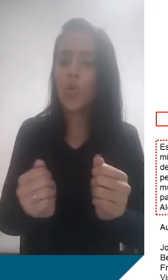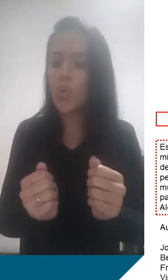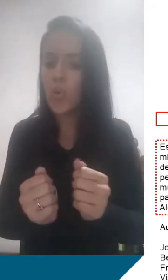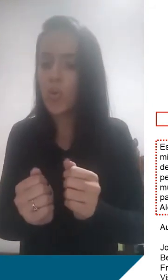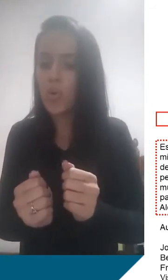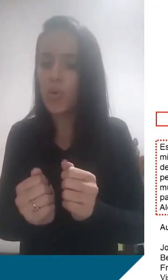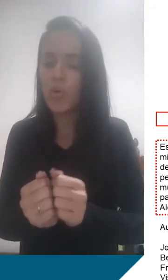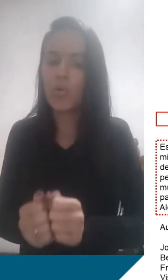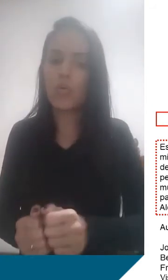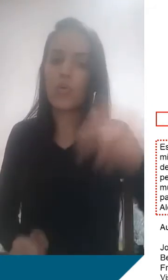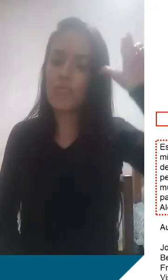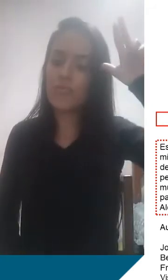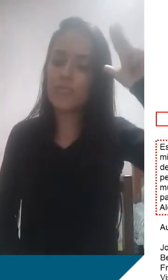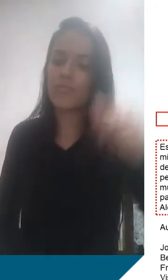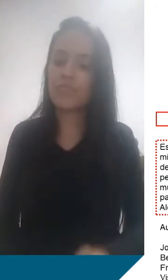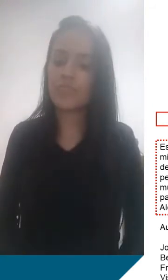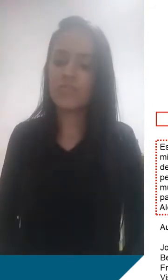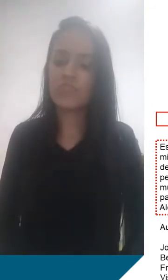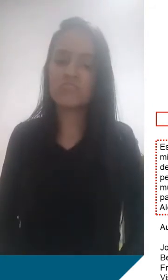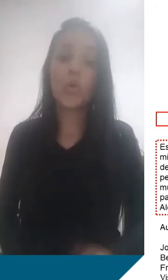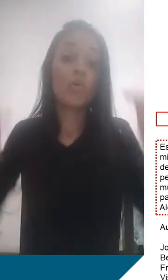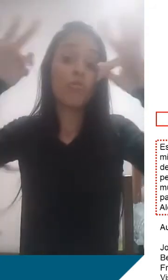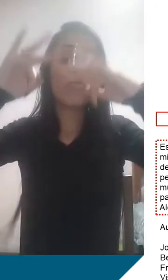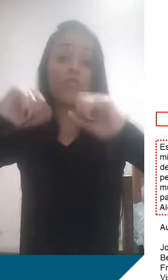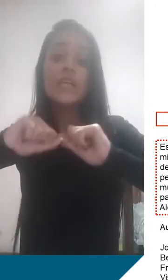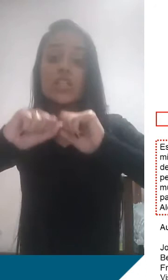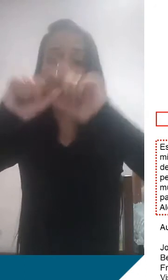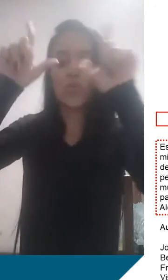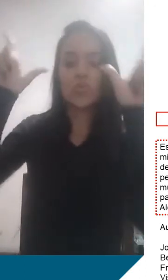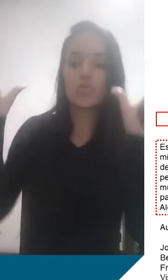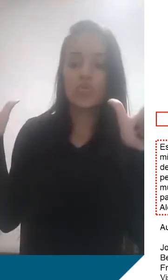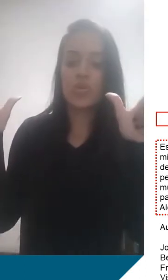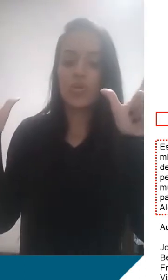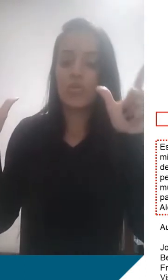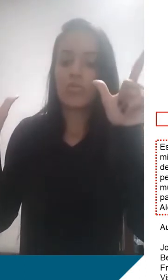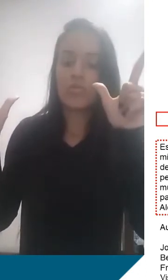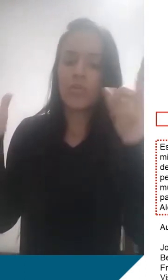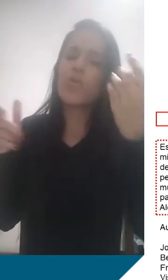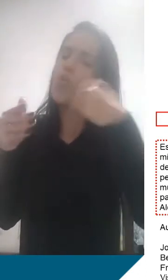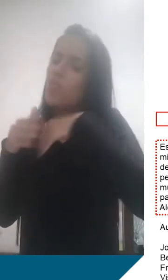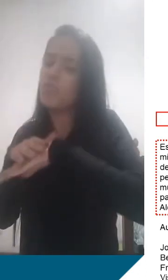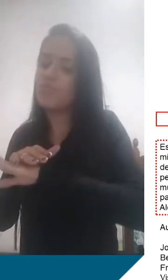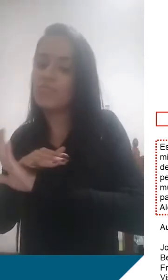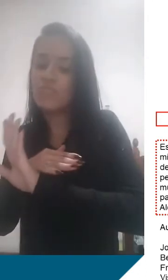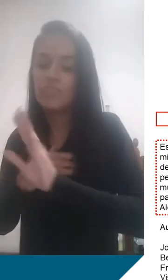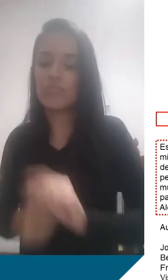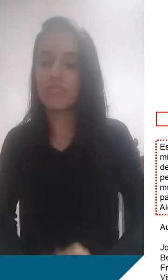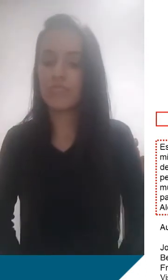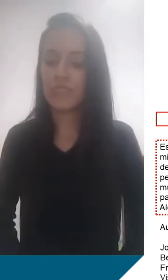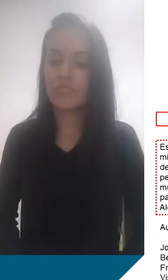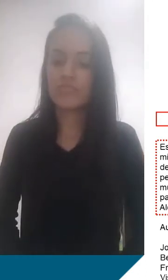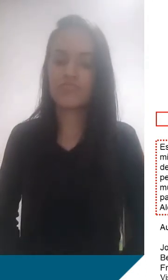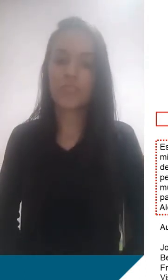destreza. Aí, ao morrer do dia, reboa entre os mugidos das reses, a voz saudosa e plangente do rapaz